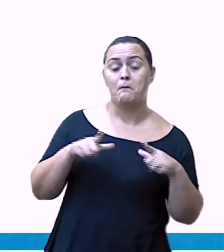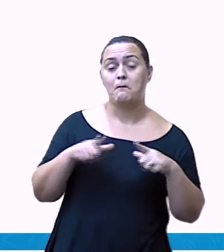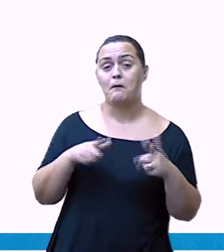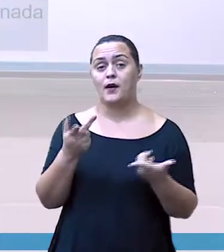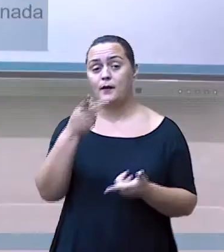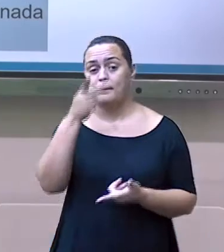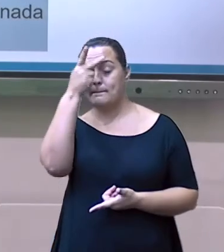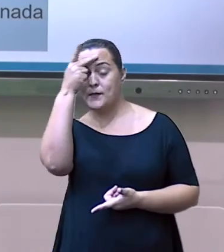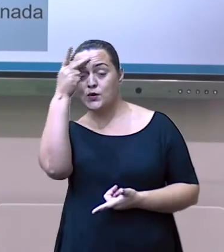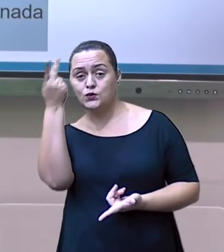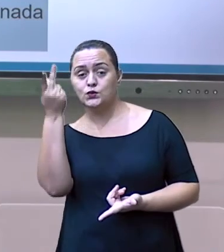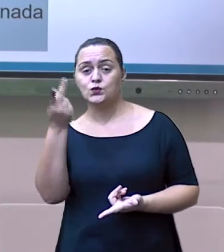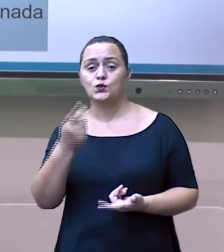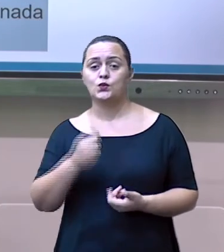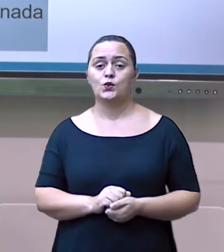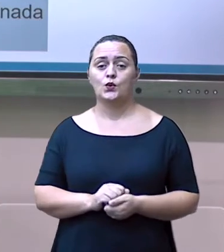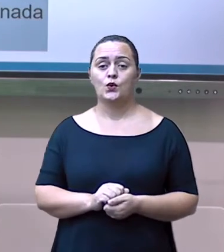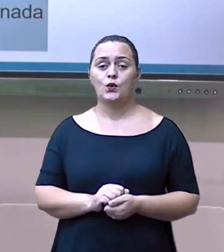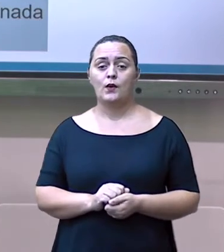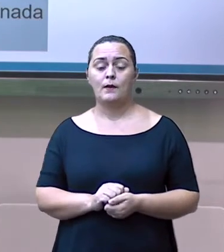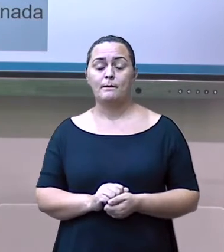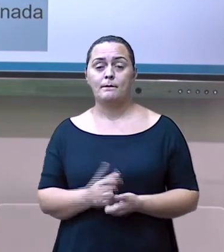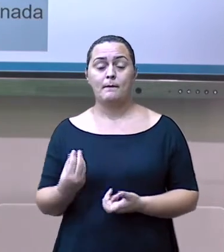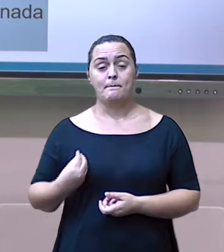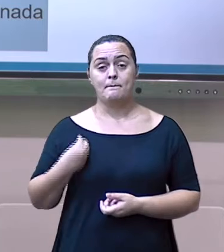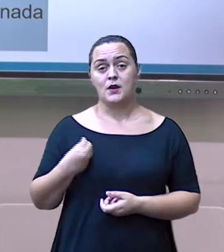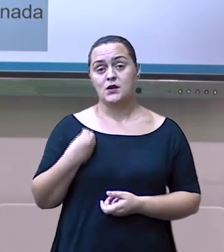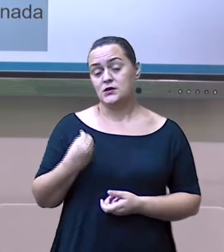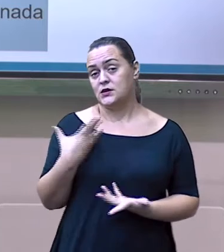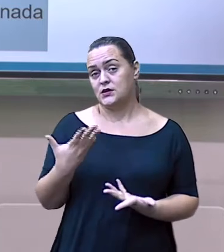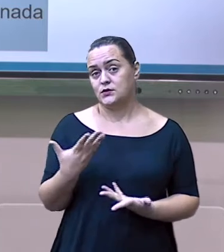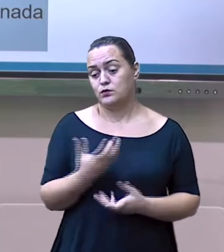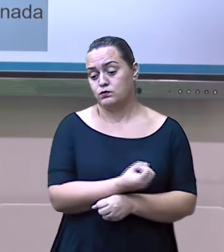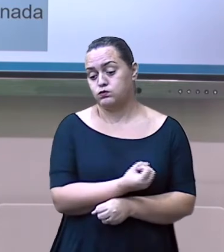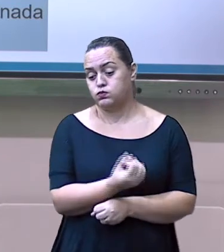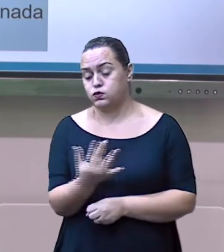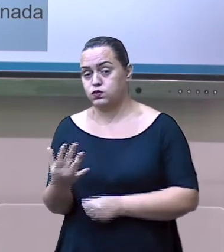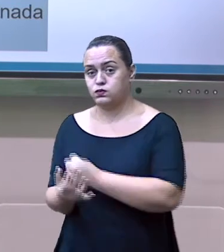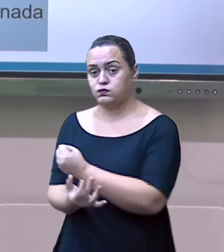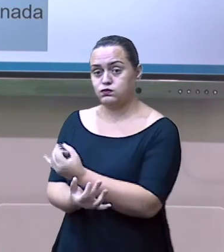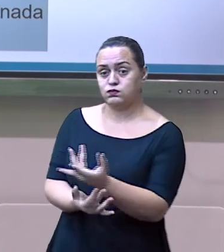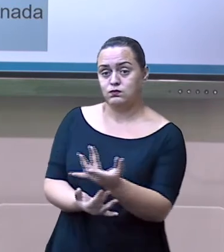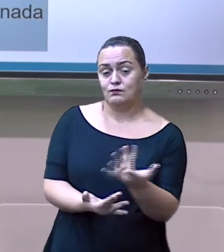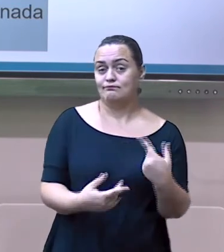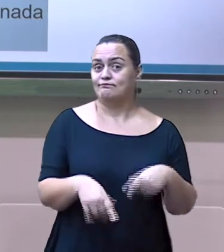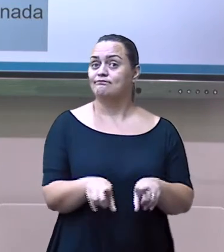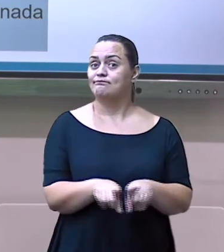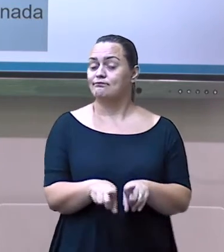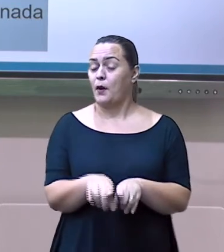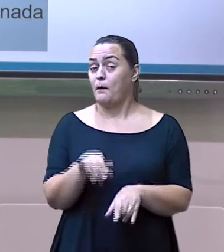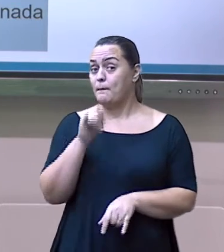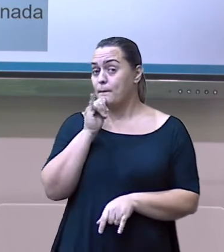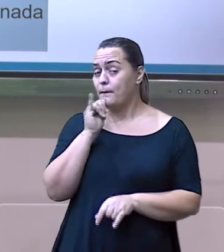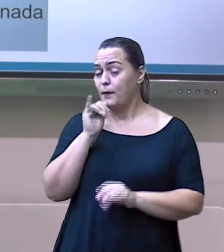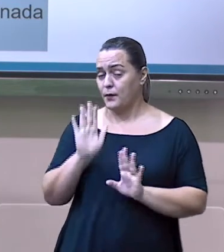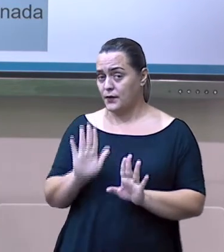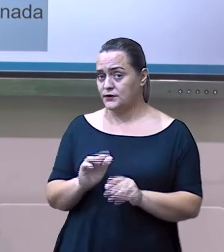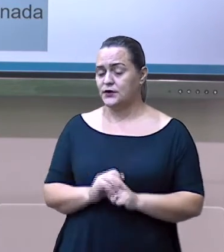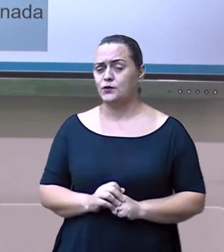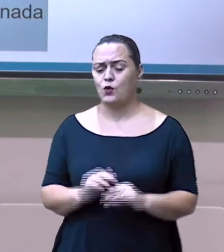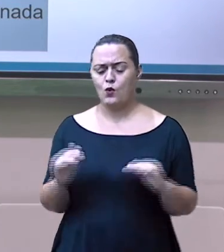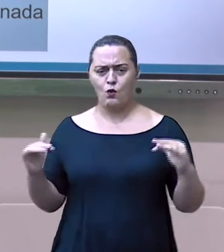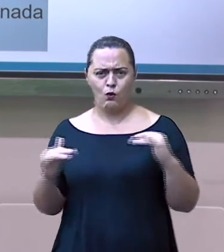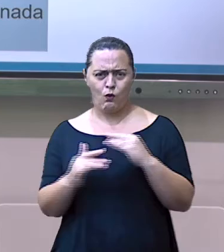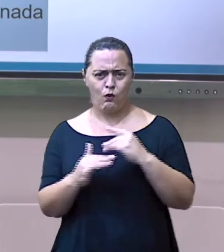vegetação também influencia. Por exemplo, você já reparou que no centro da